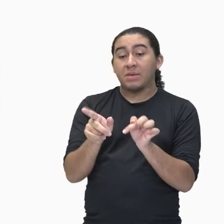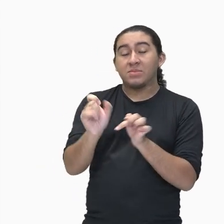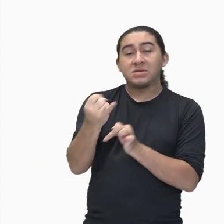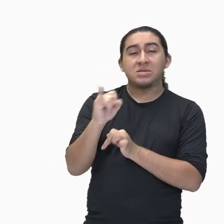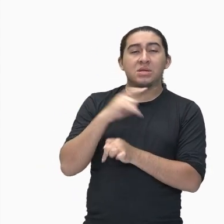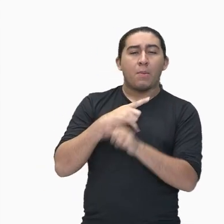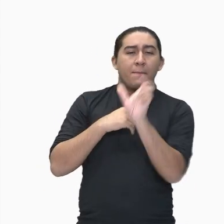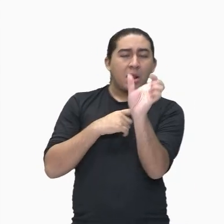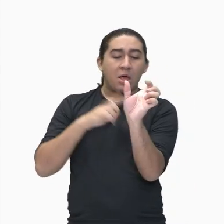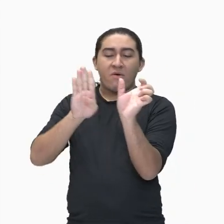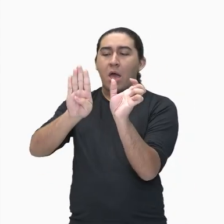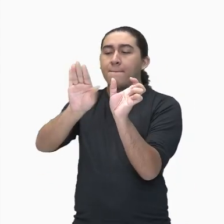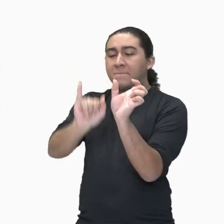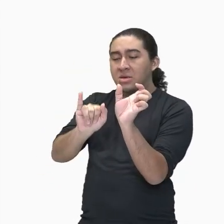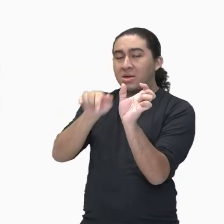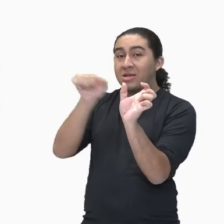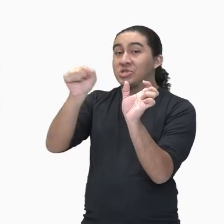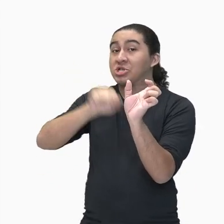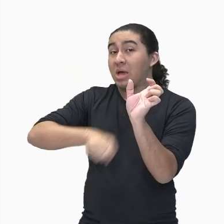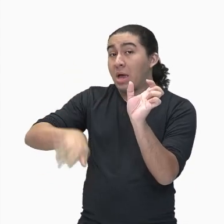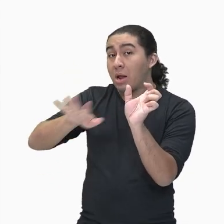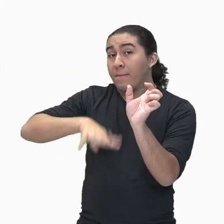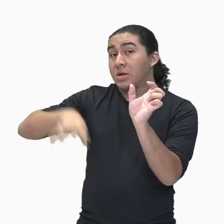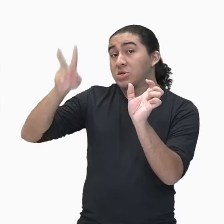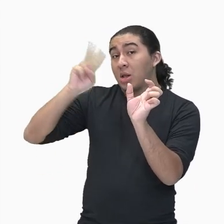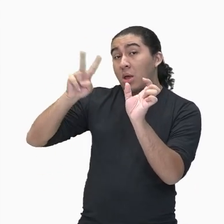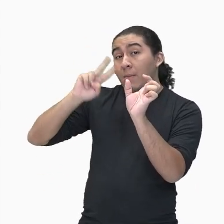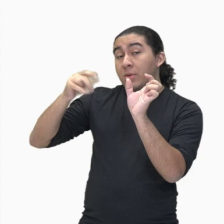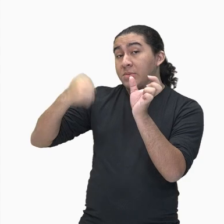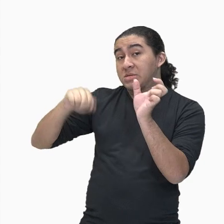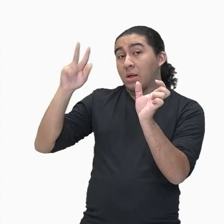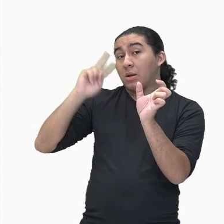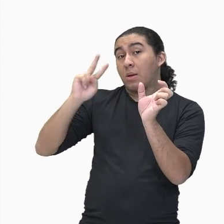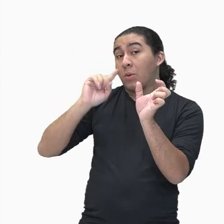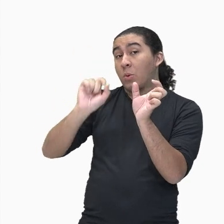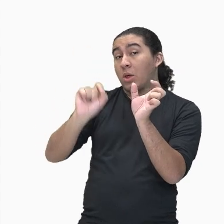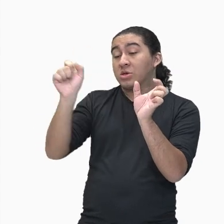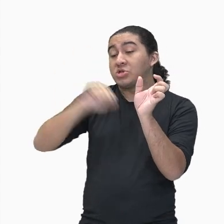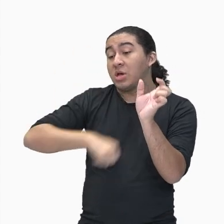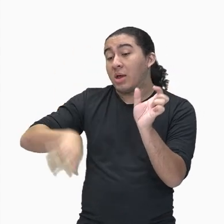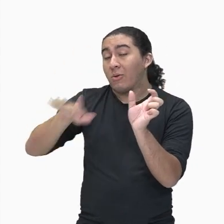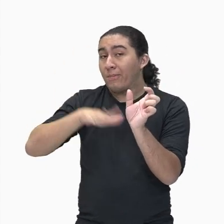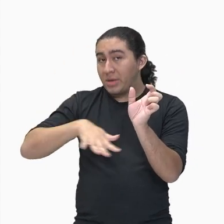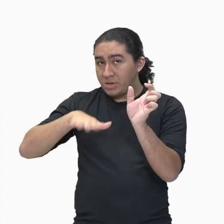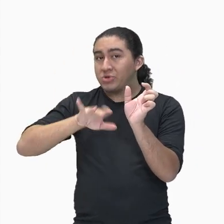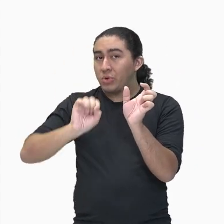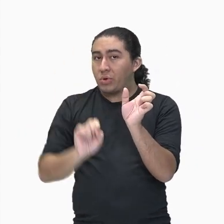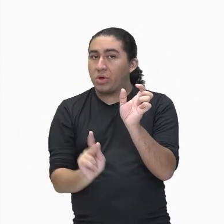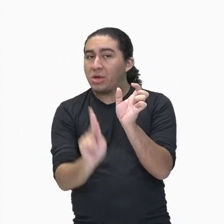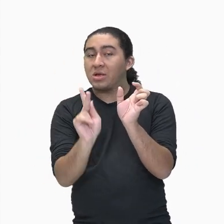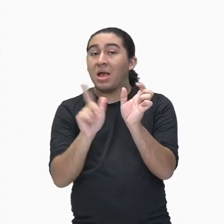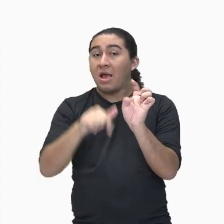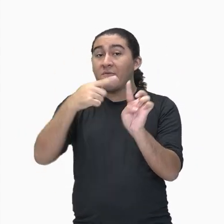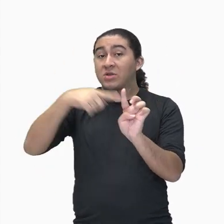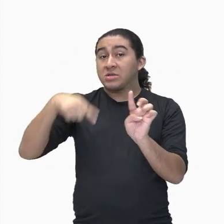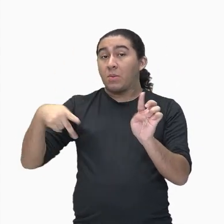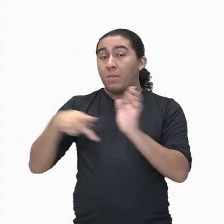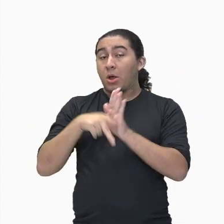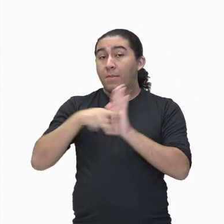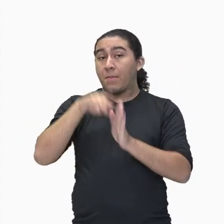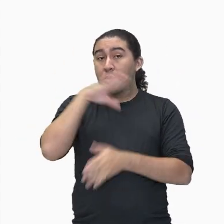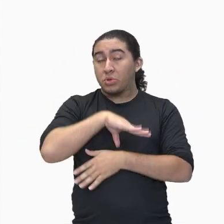bi. Geralmente, né, que a gente tem sempre que lembrar que aqui lá aparece uma exceção na língua portuguesa, mas